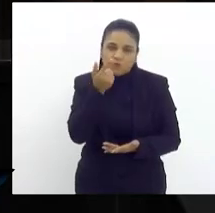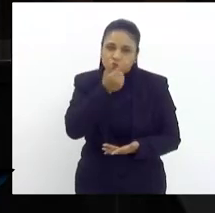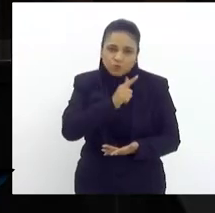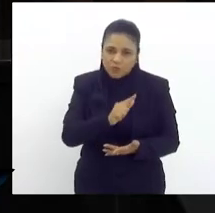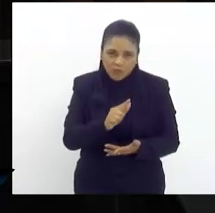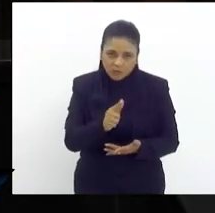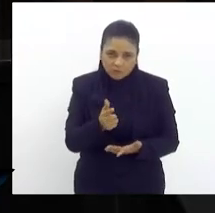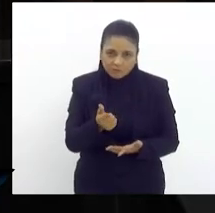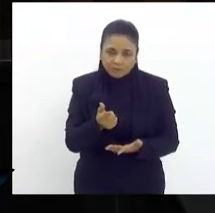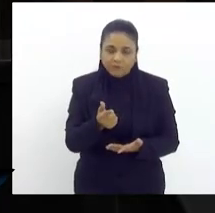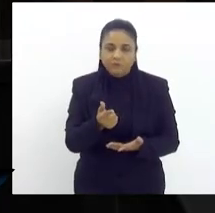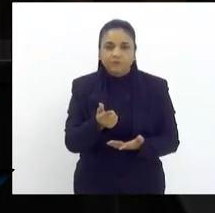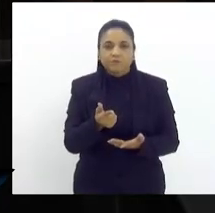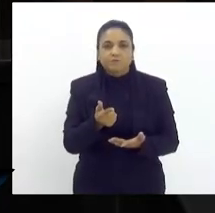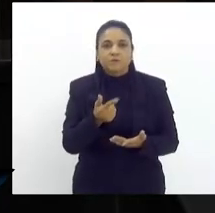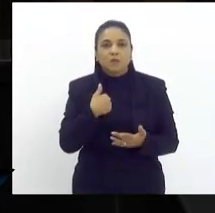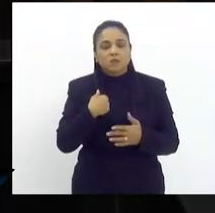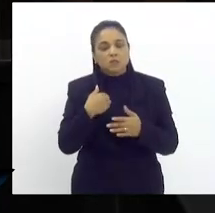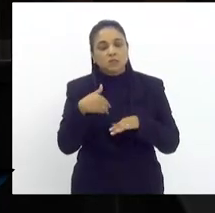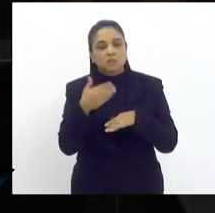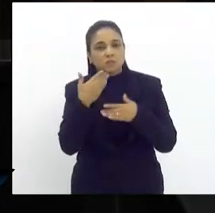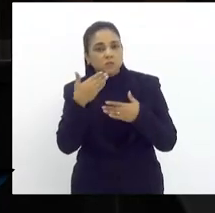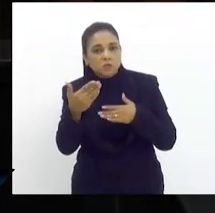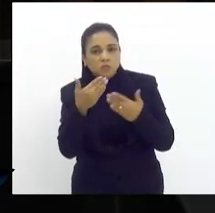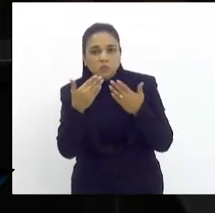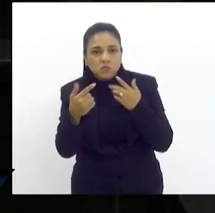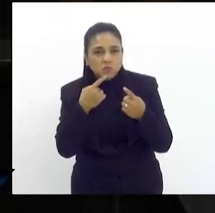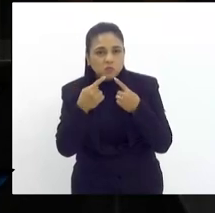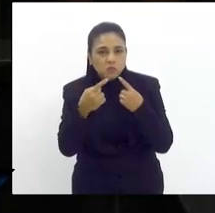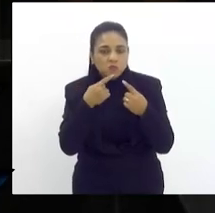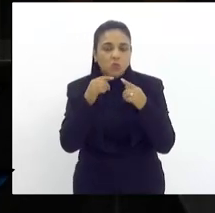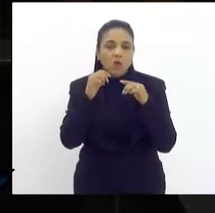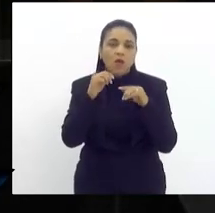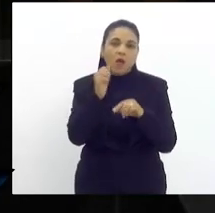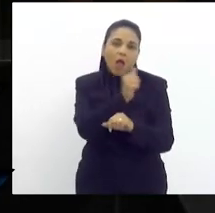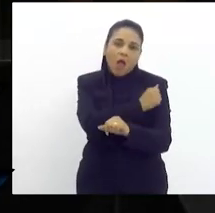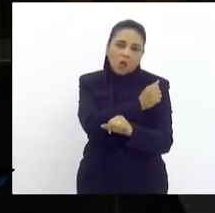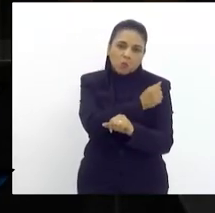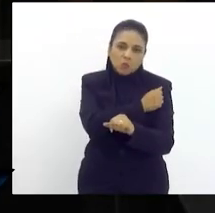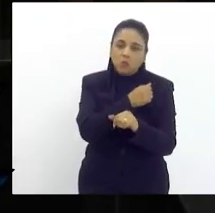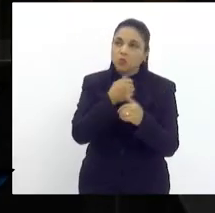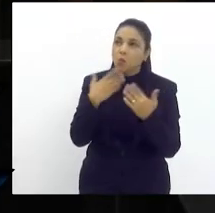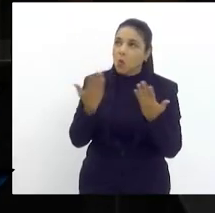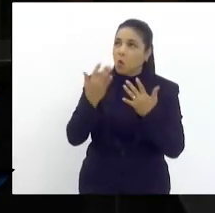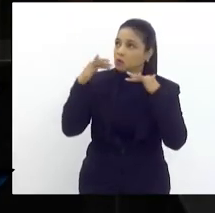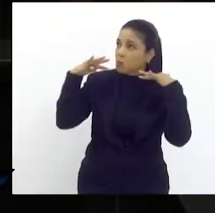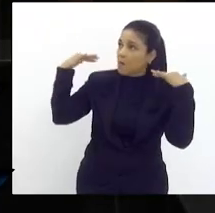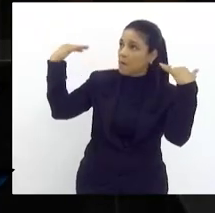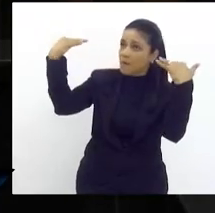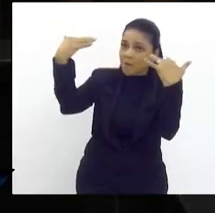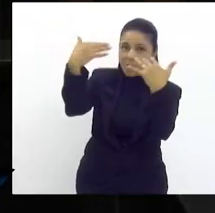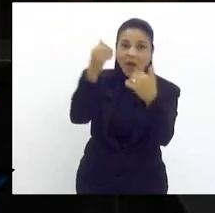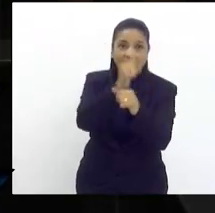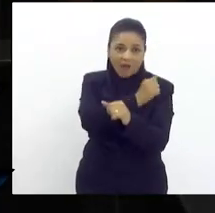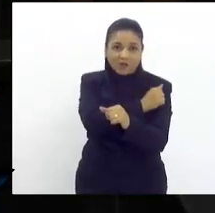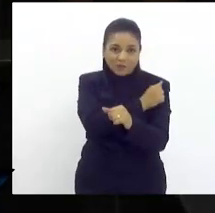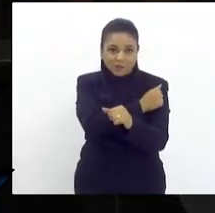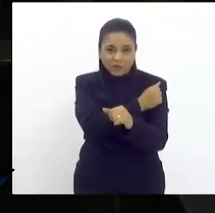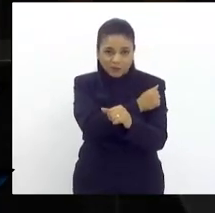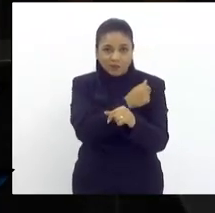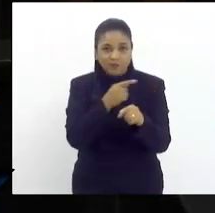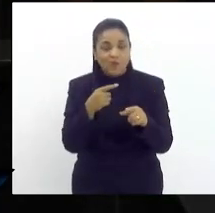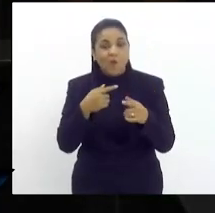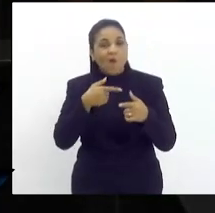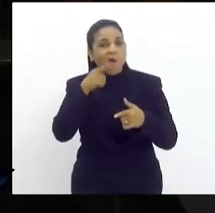disposição para poder conversar com esses alunos alguns deles estão aqui hoje nos assistindo Tive